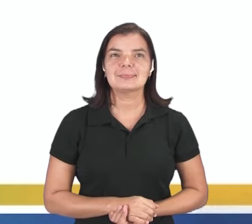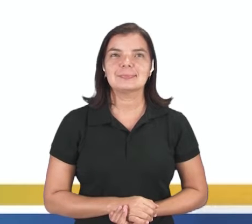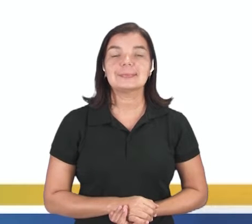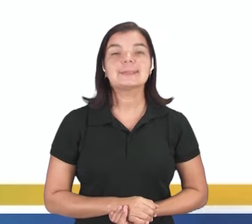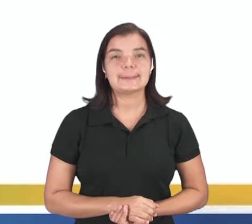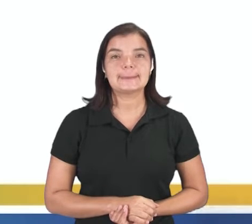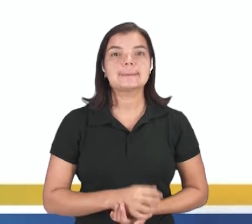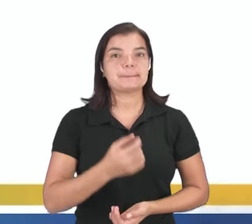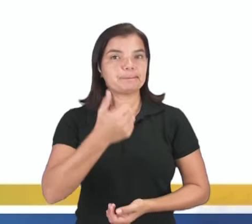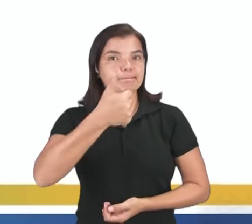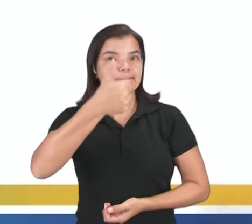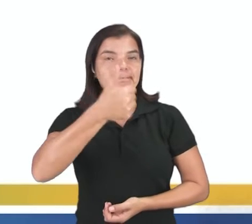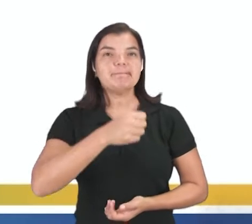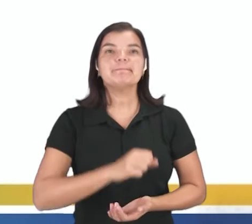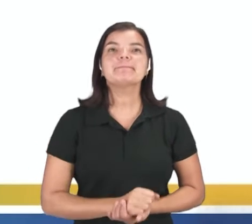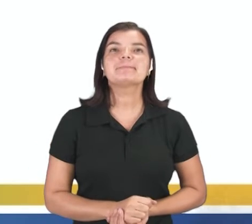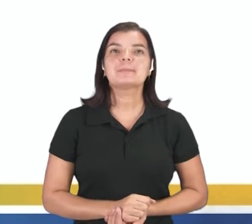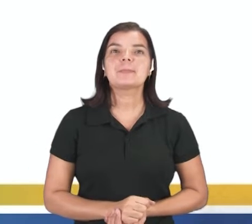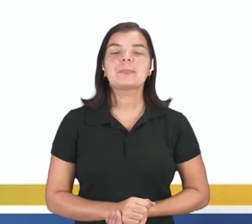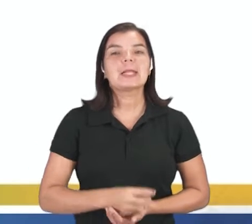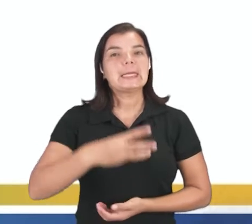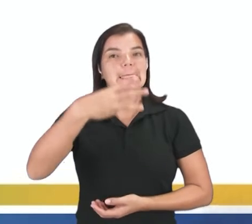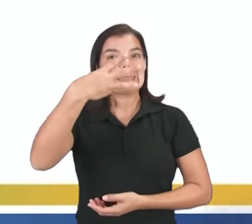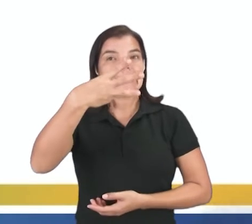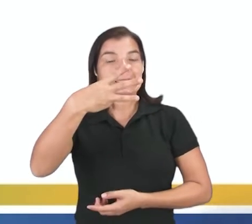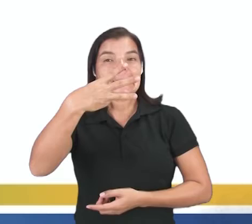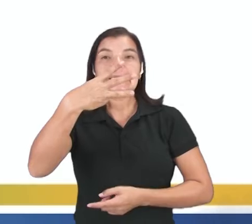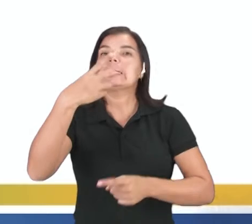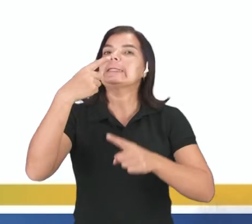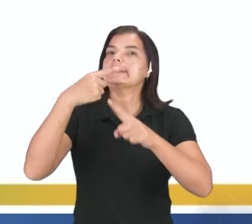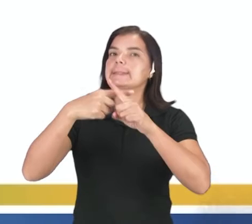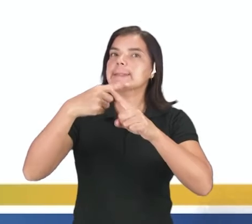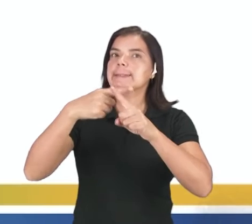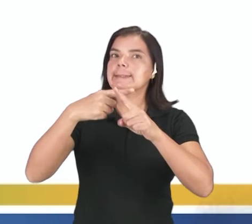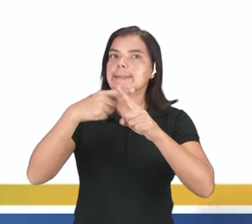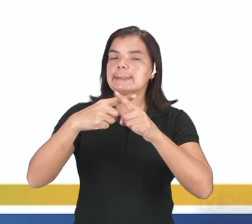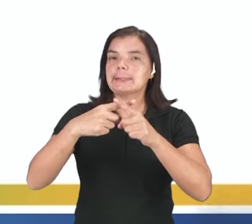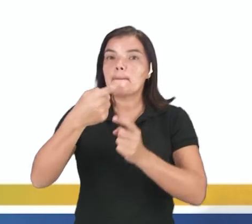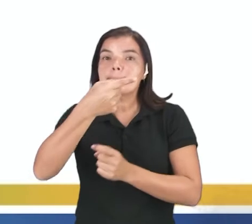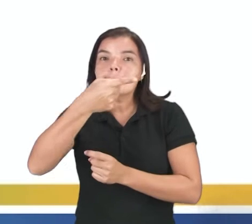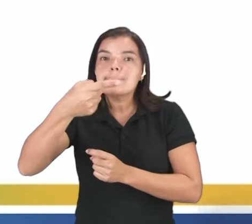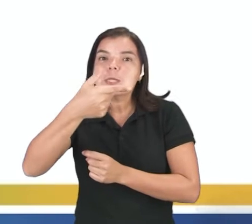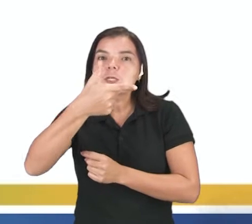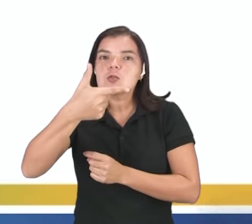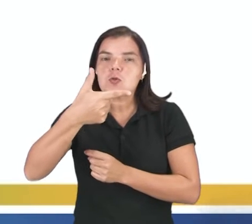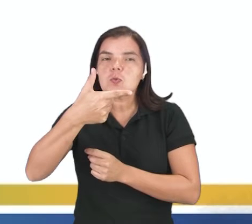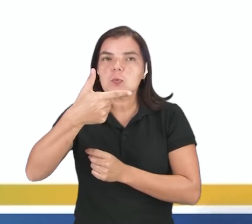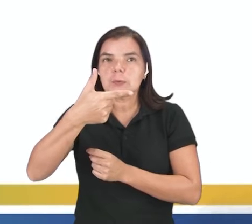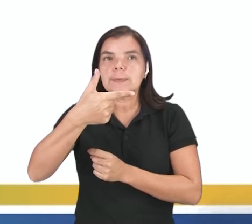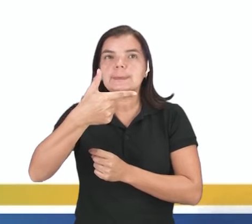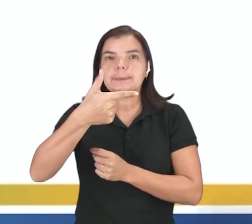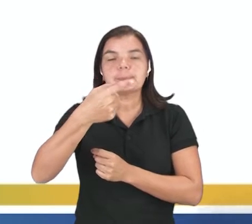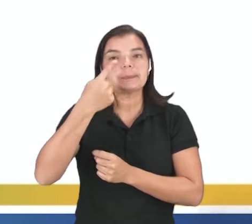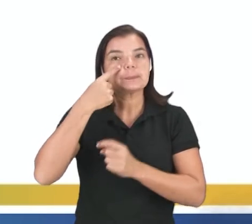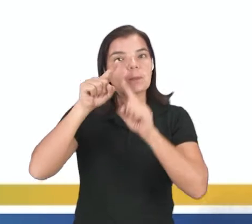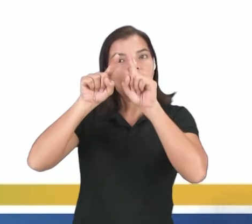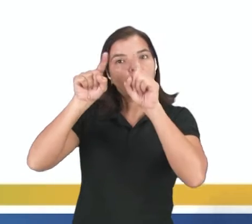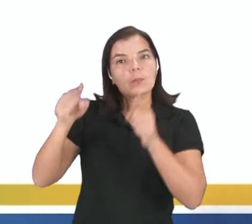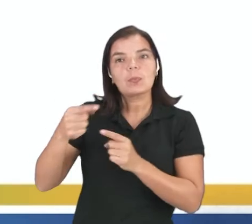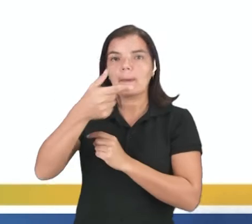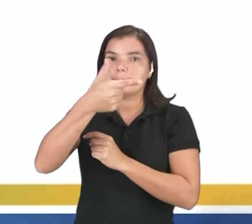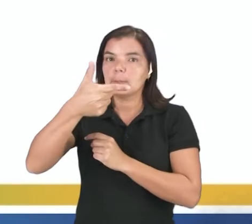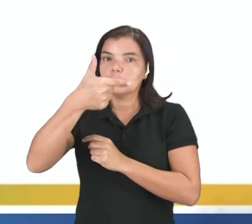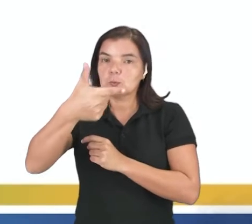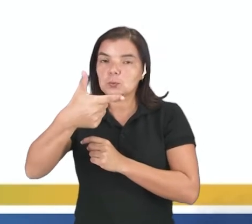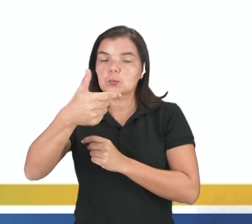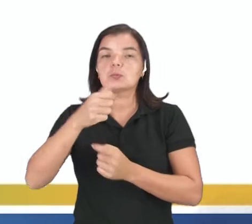primeiro elemento. O 3 da constante vezes o menos 2, acompanha aqui, menos